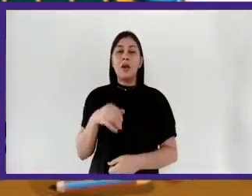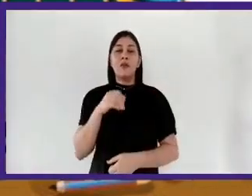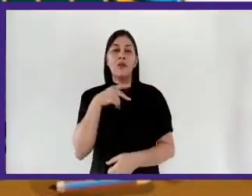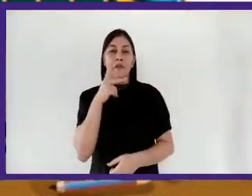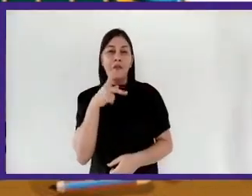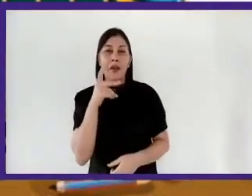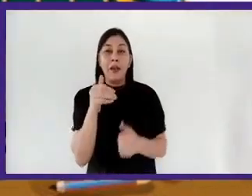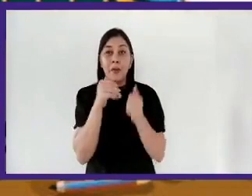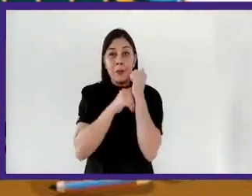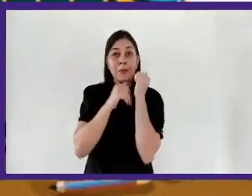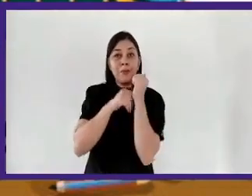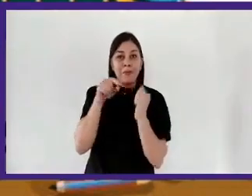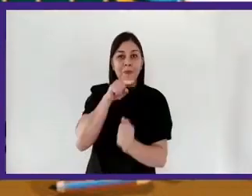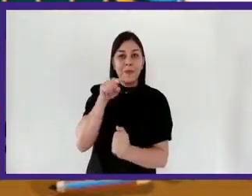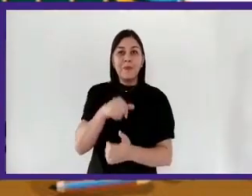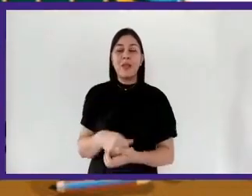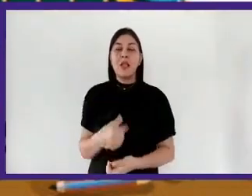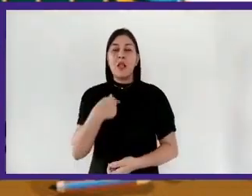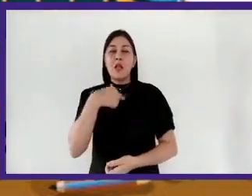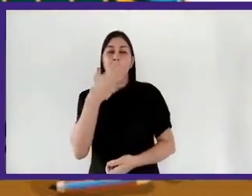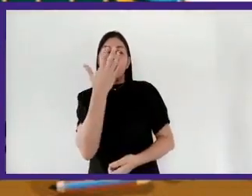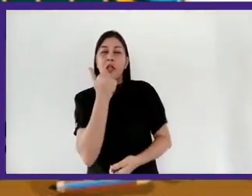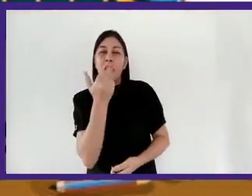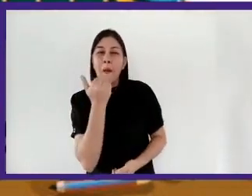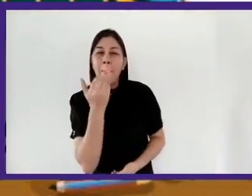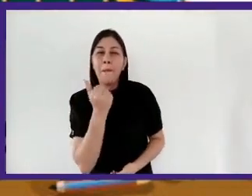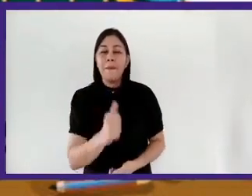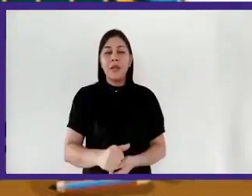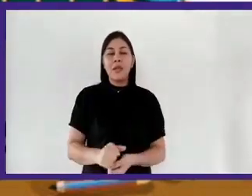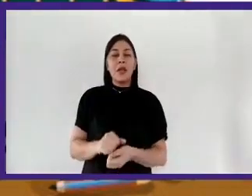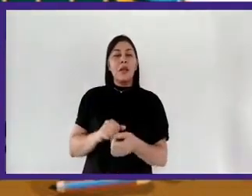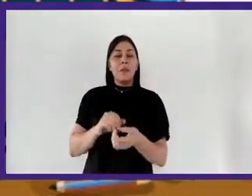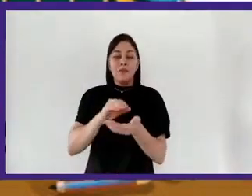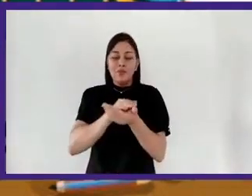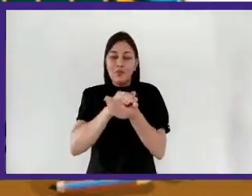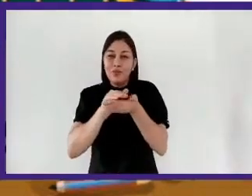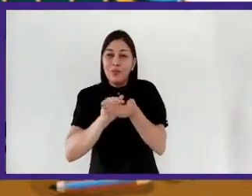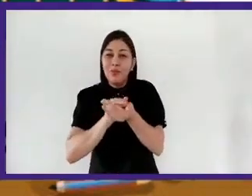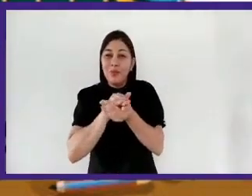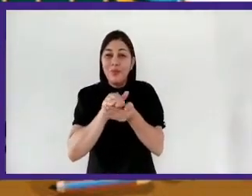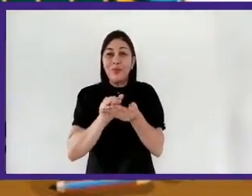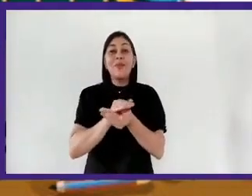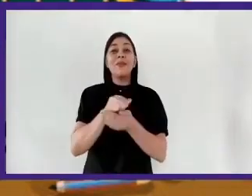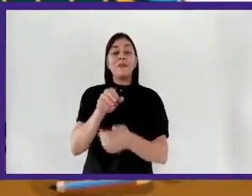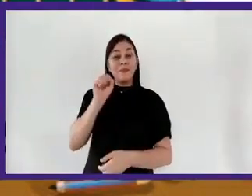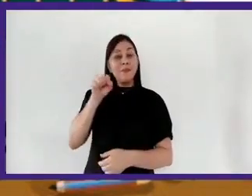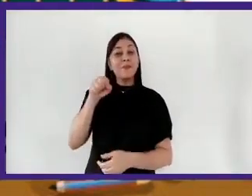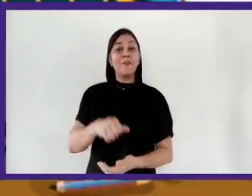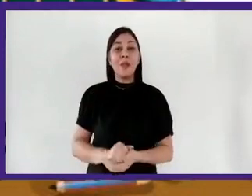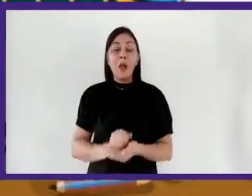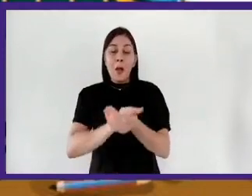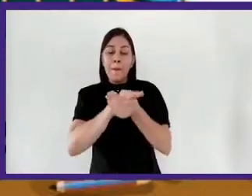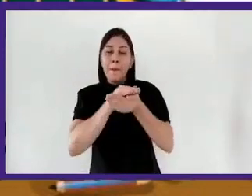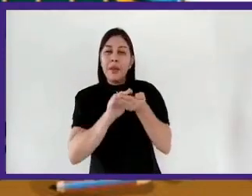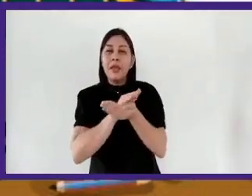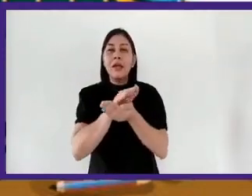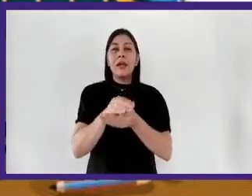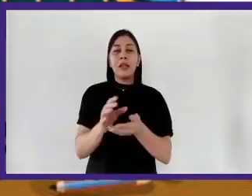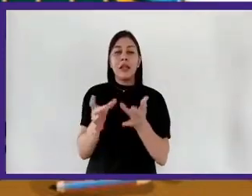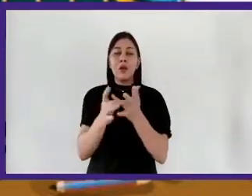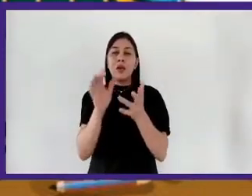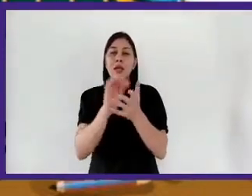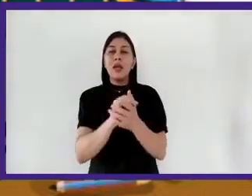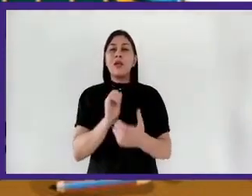contar um segredo para vocês. Eu já comi tanto brigadeiro. Isso mesmo, o brigadeiro